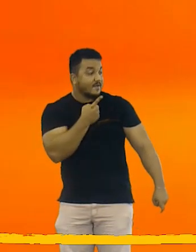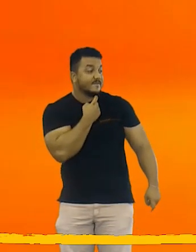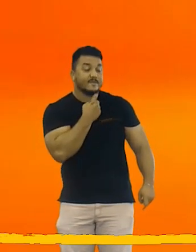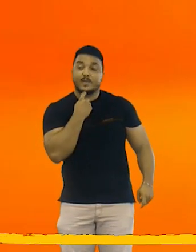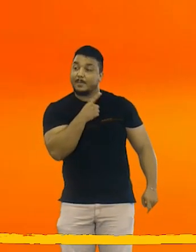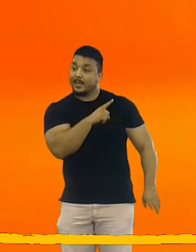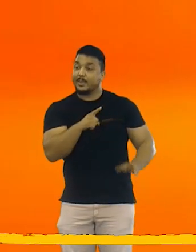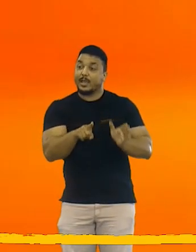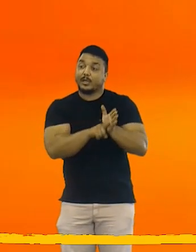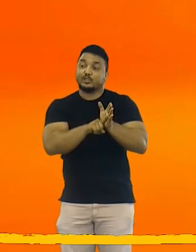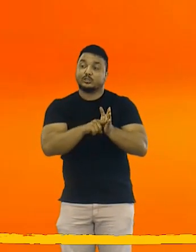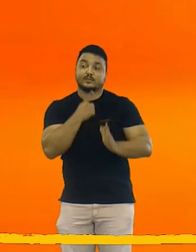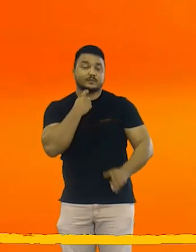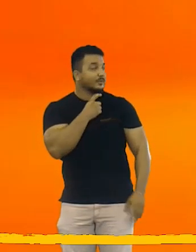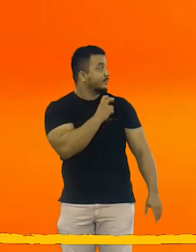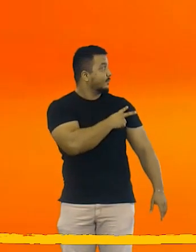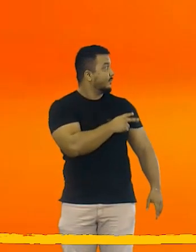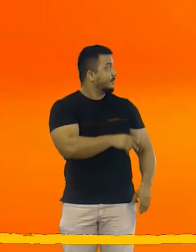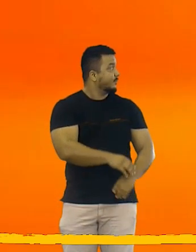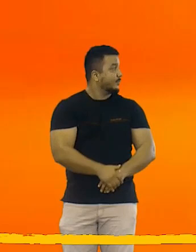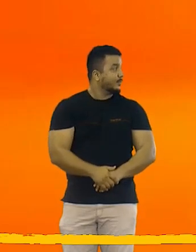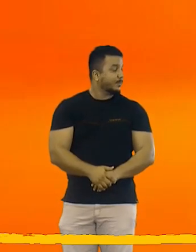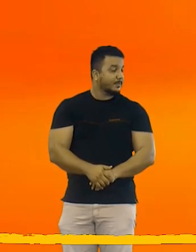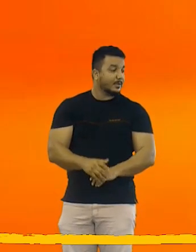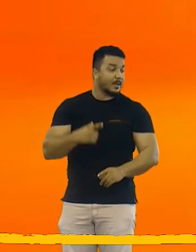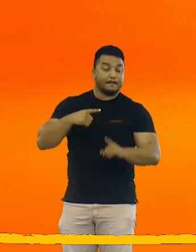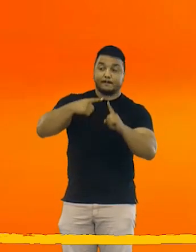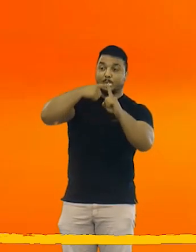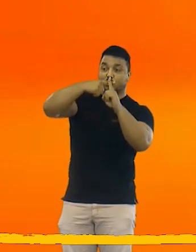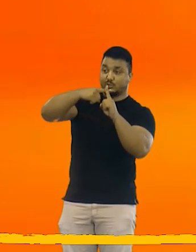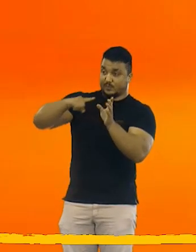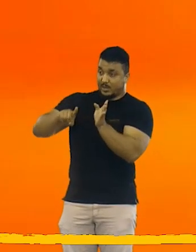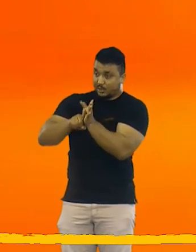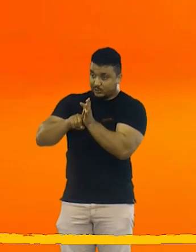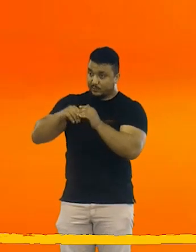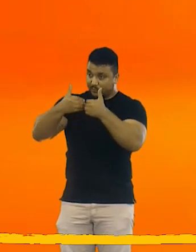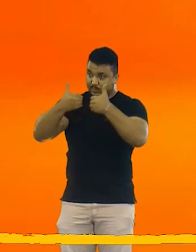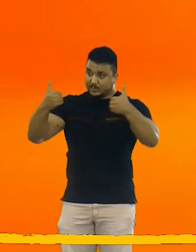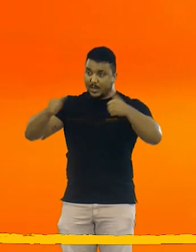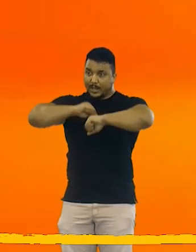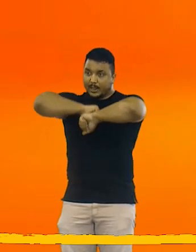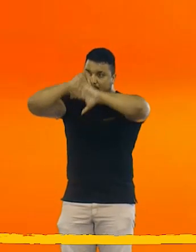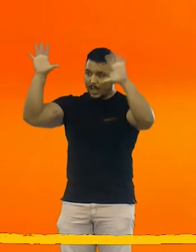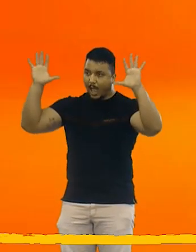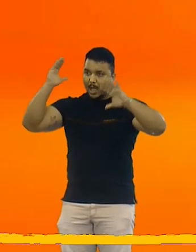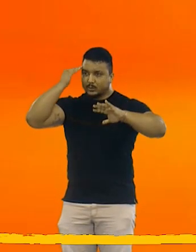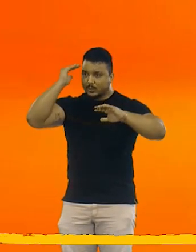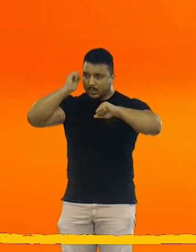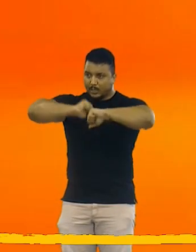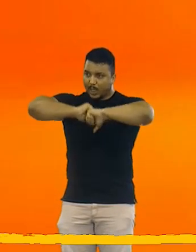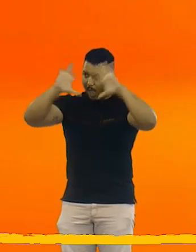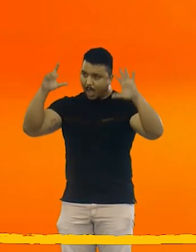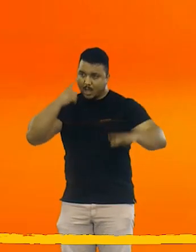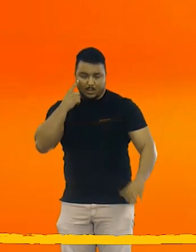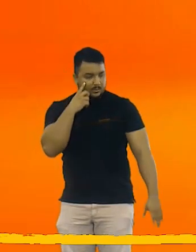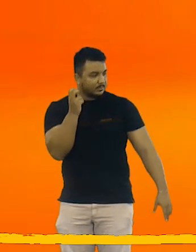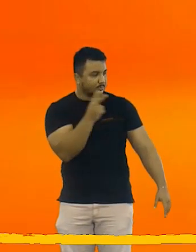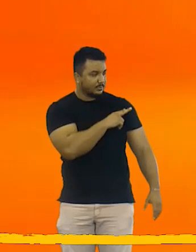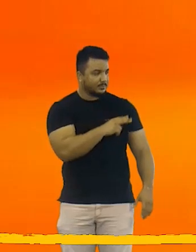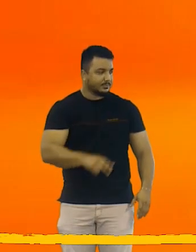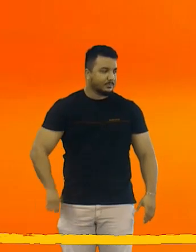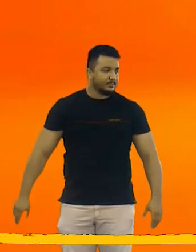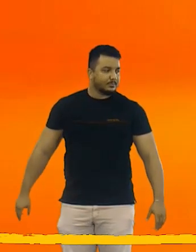o negativo da Revolução Verde. Separei positivo e negativo para ficar muito claro para vocês em provas. Tudo bem